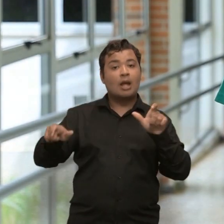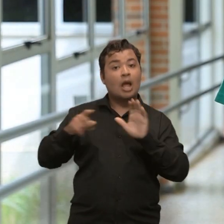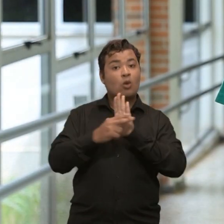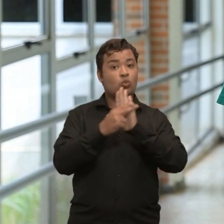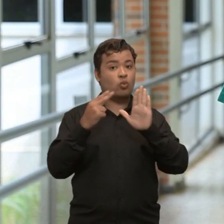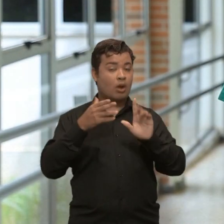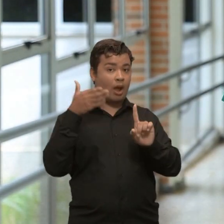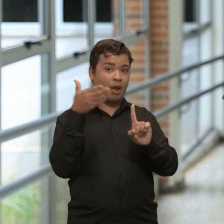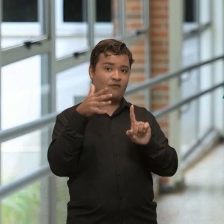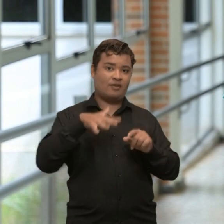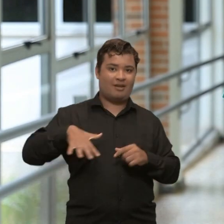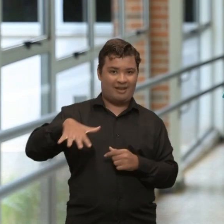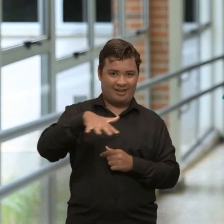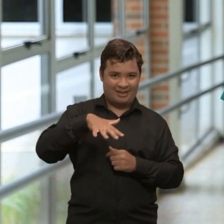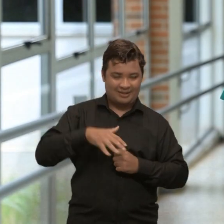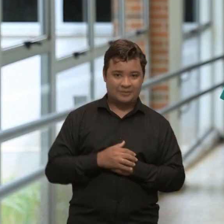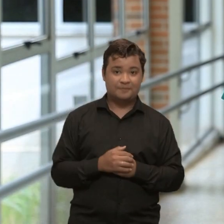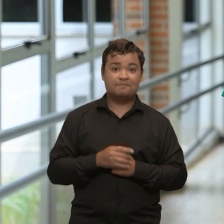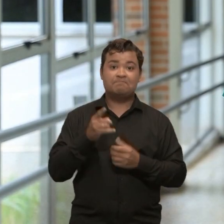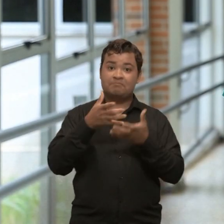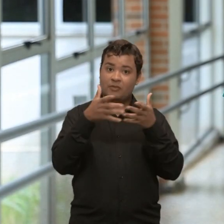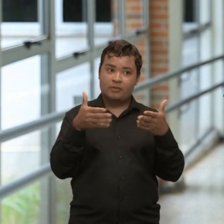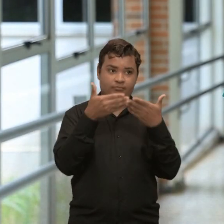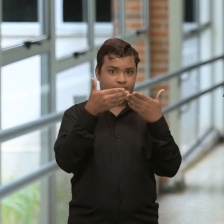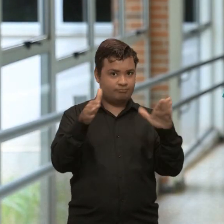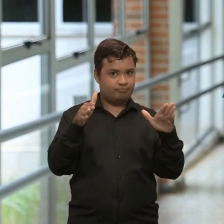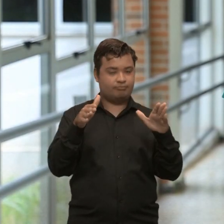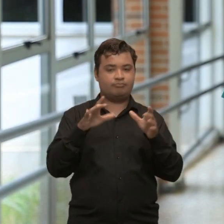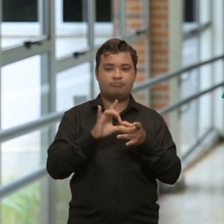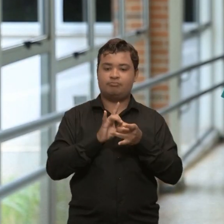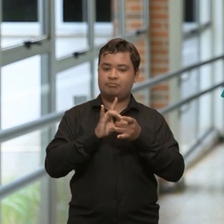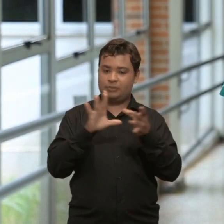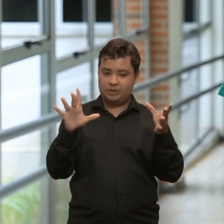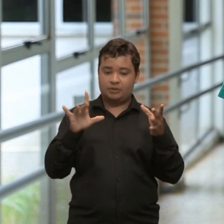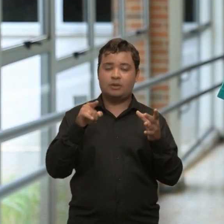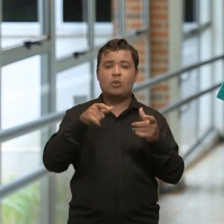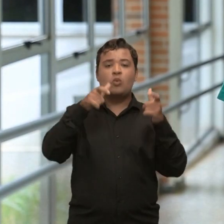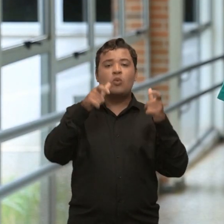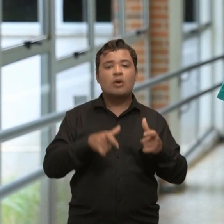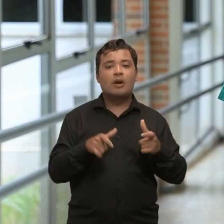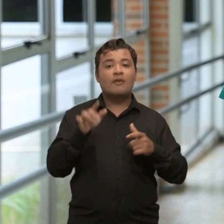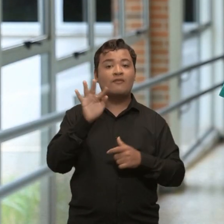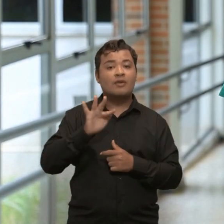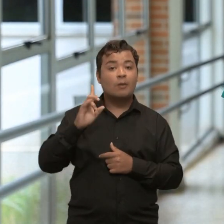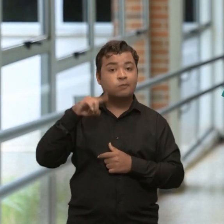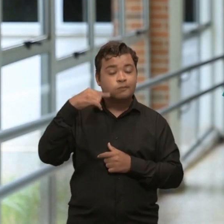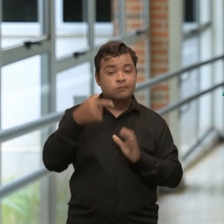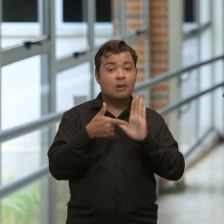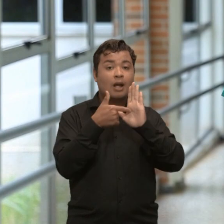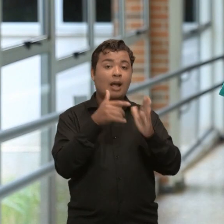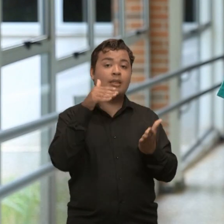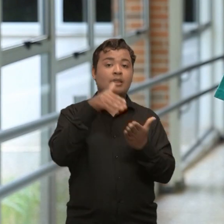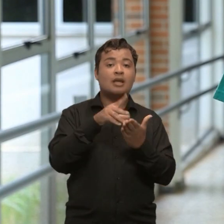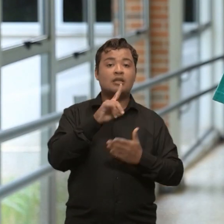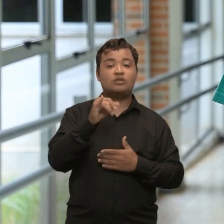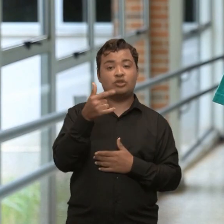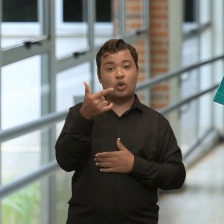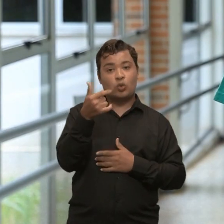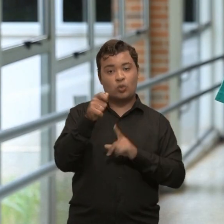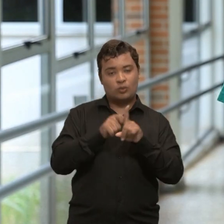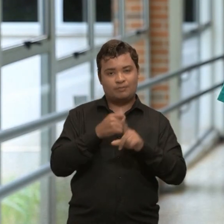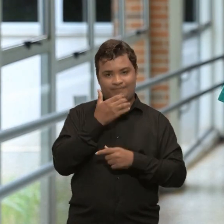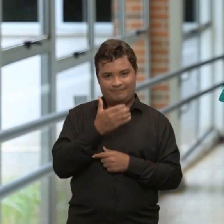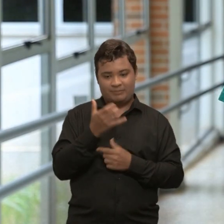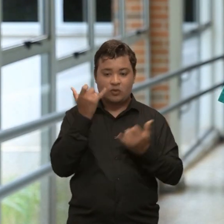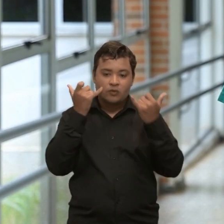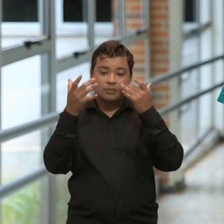O evento é aberto ao público e fica exposto no saguão da Faculdade de Direito até o dia 12 de dezembro. Mais informações